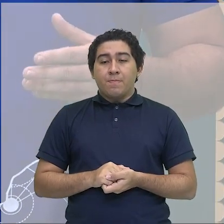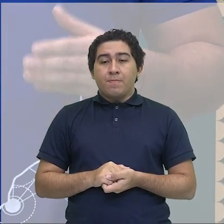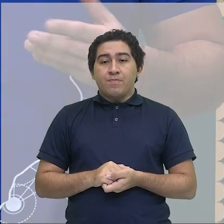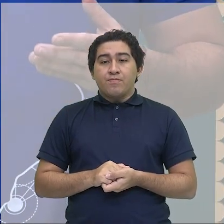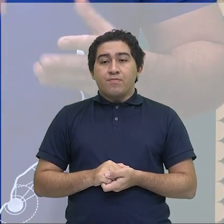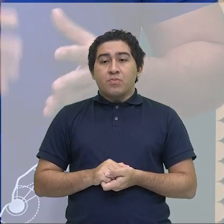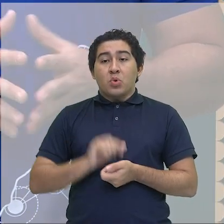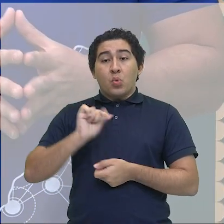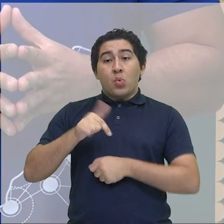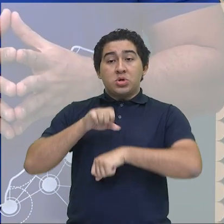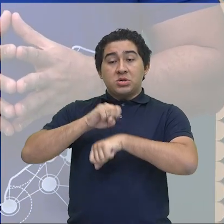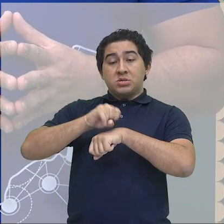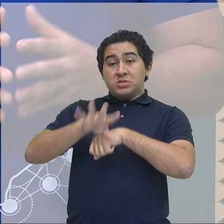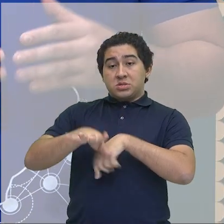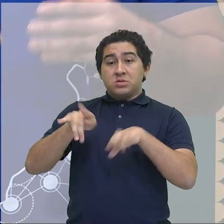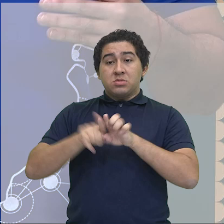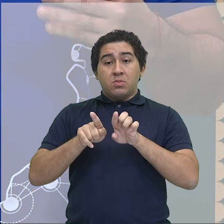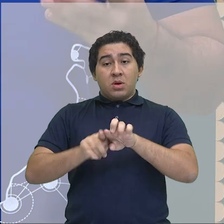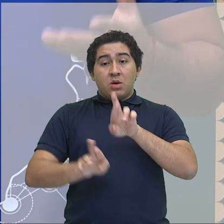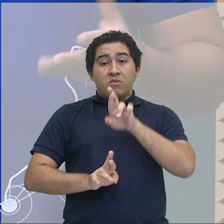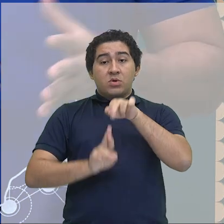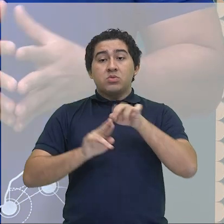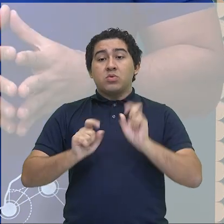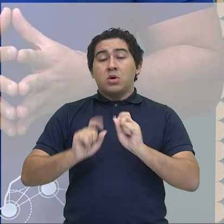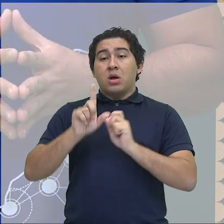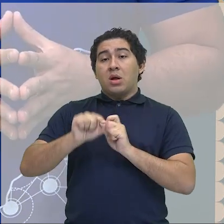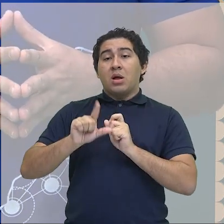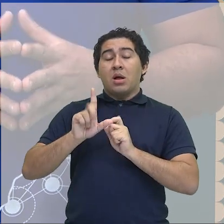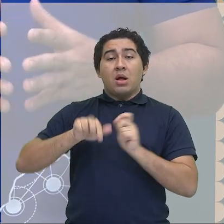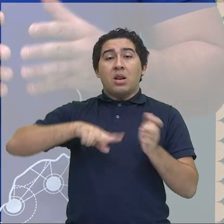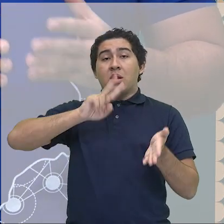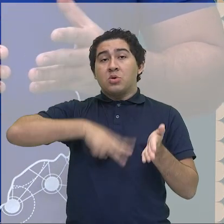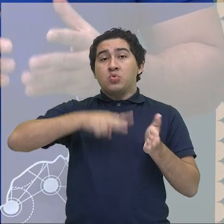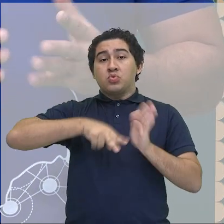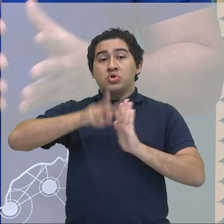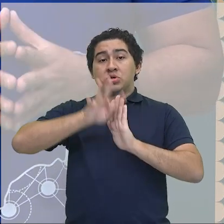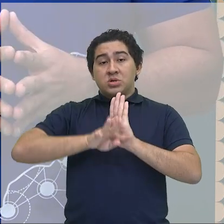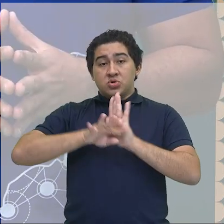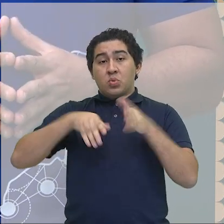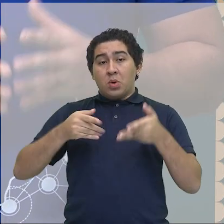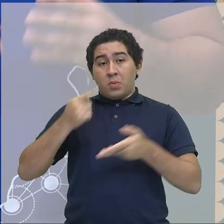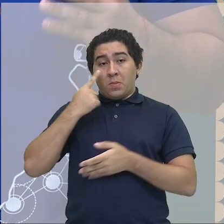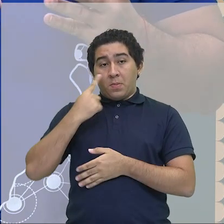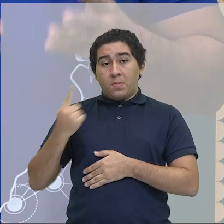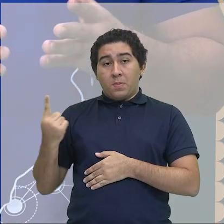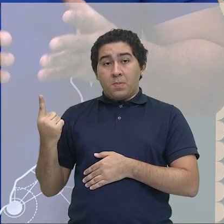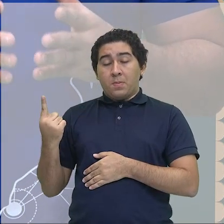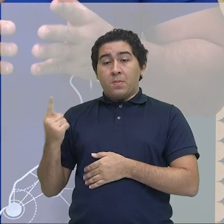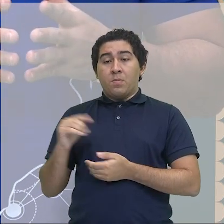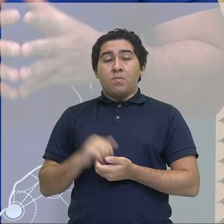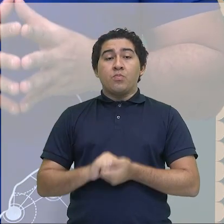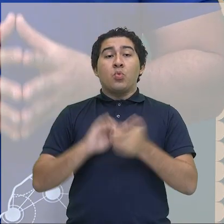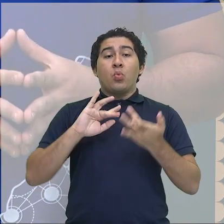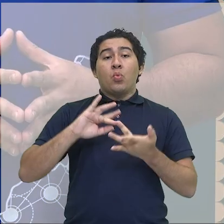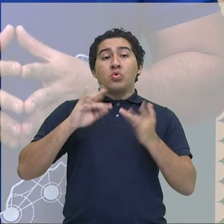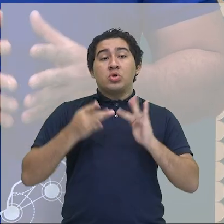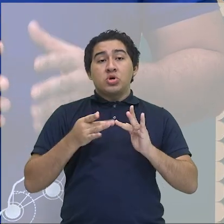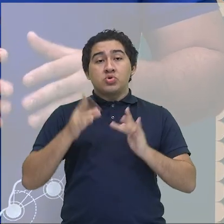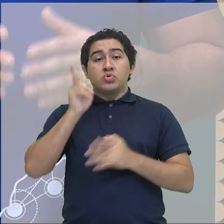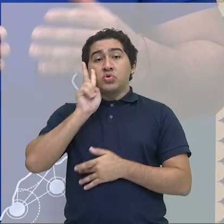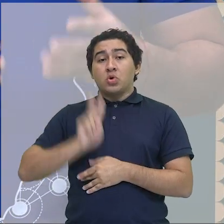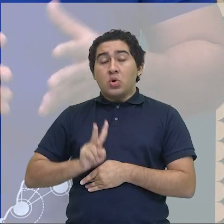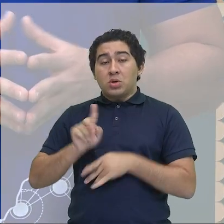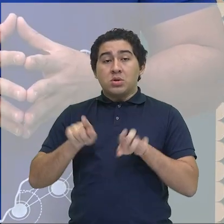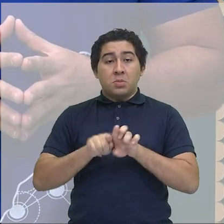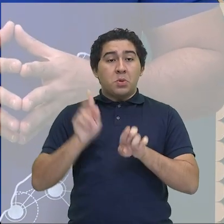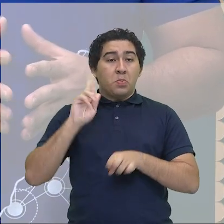Outra dica que eu dou para vocês aqui em relação à leitura, né, de textos legais é esta aqui, ó. A contextualização